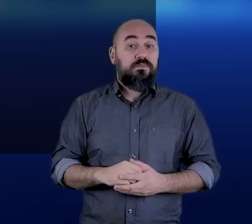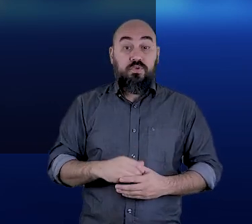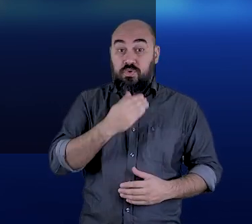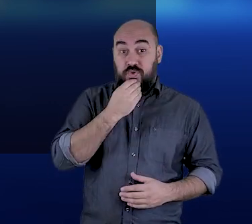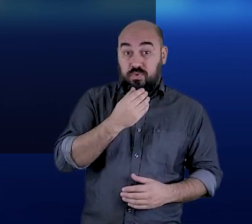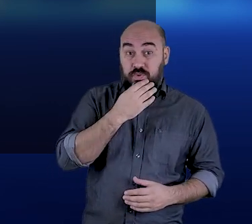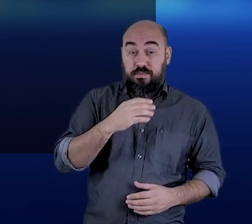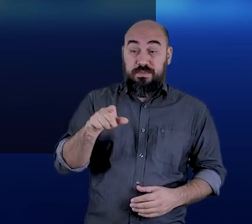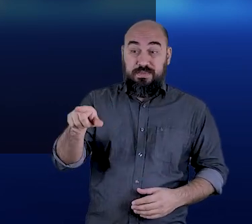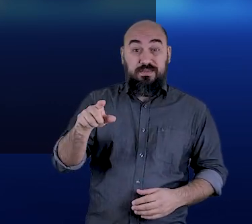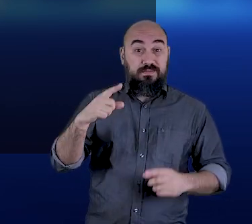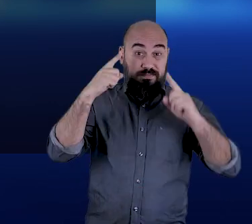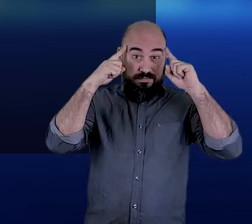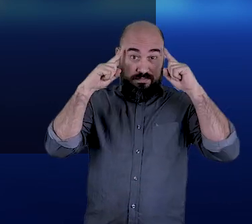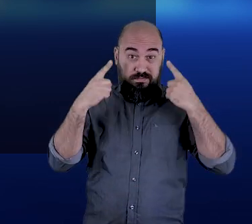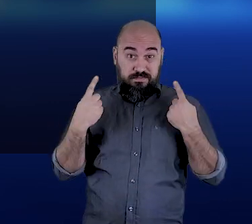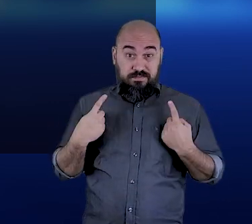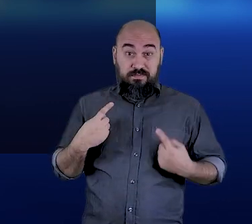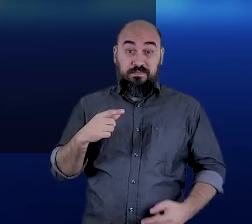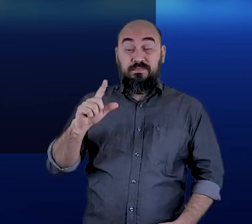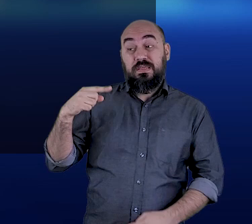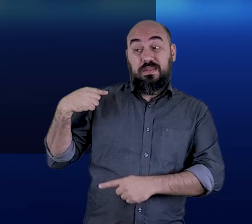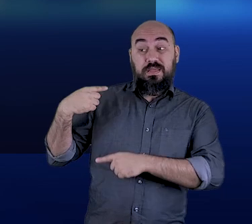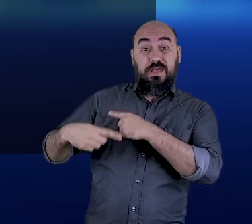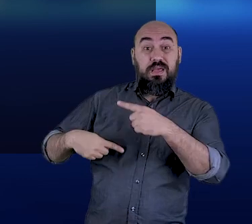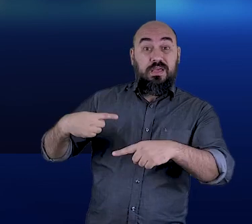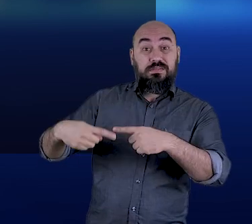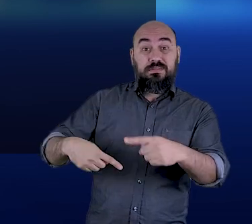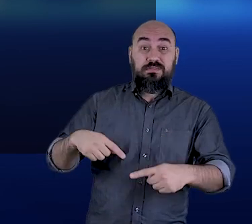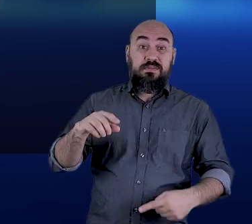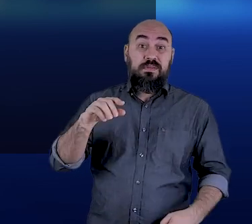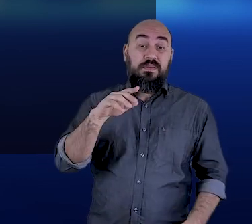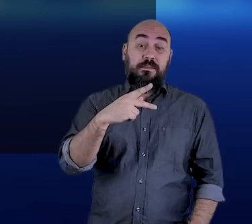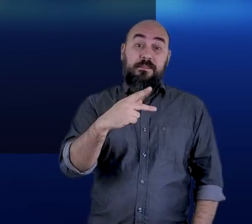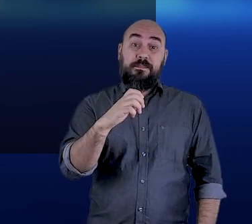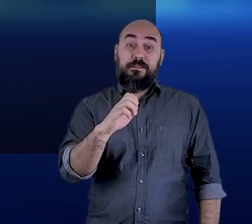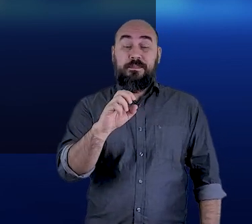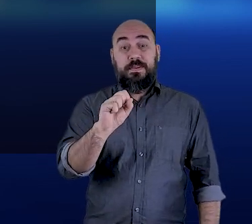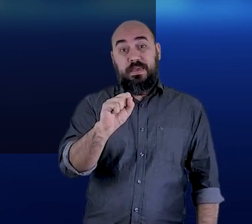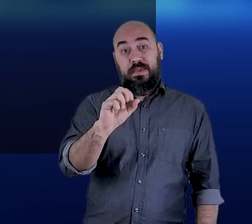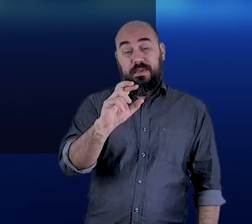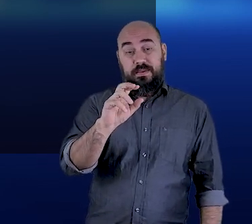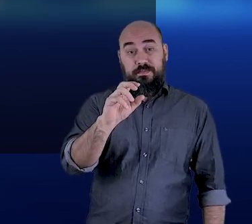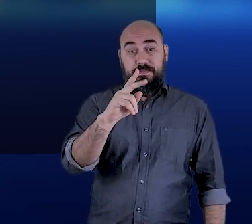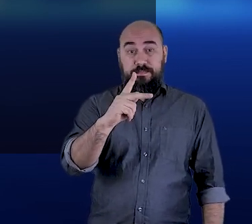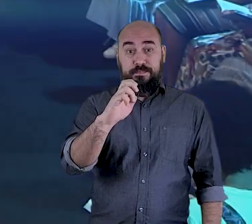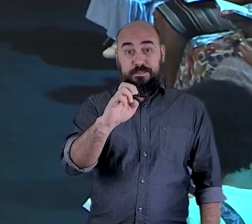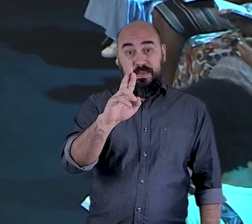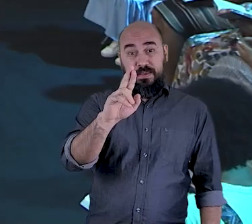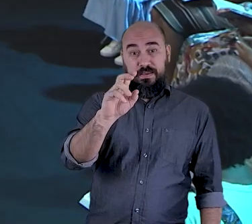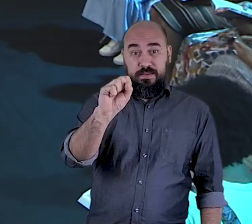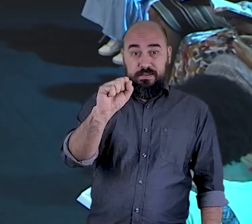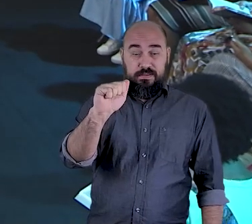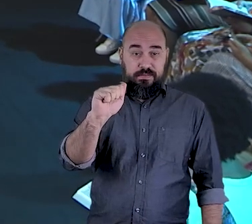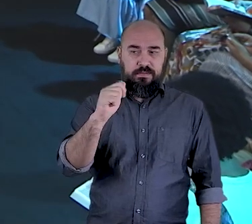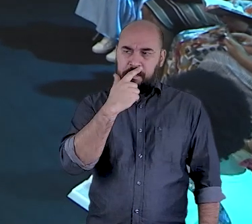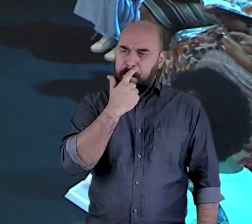dos medos o qual foi constituído Rei sobre o reino dos caldeus